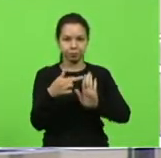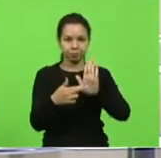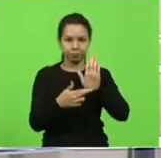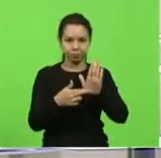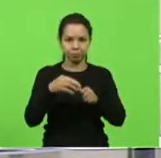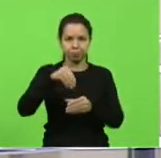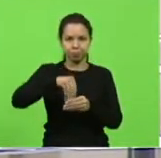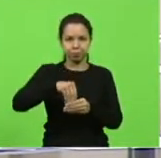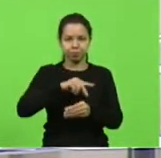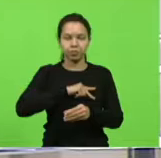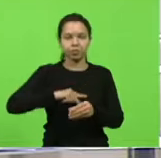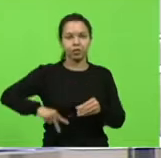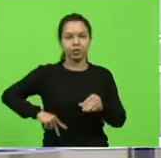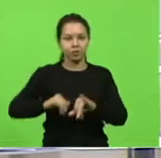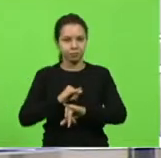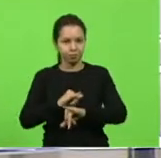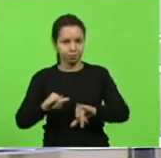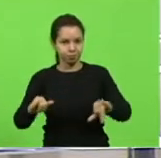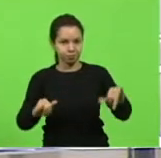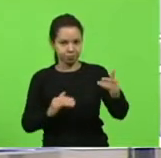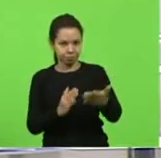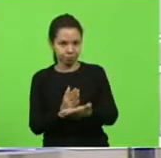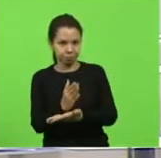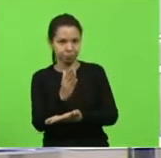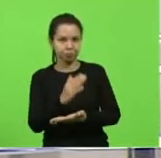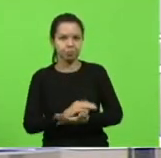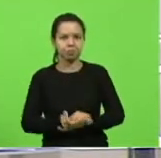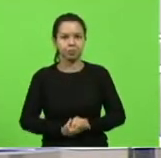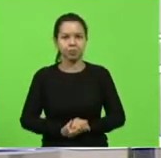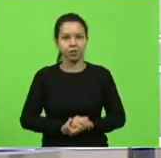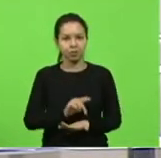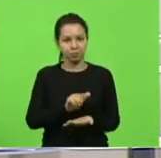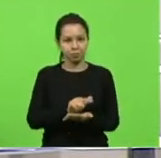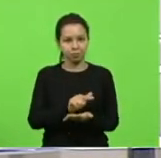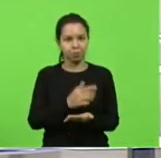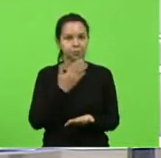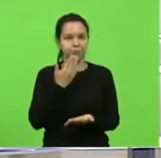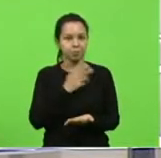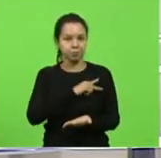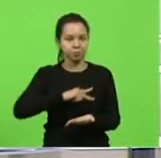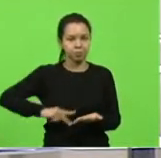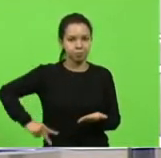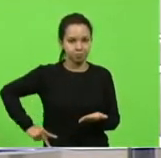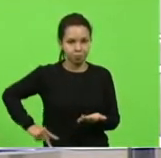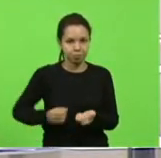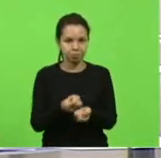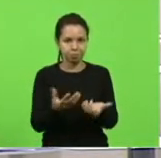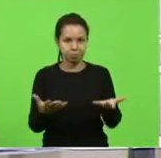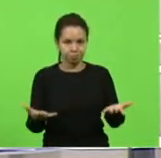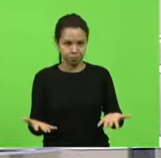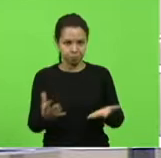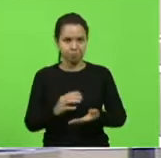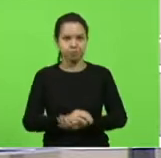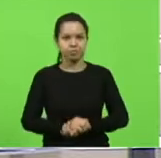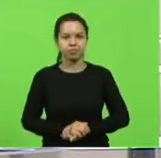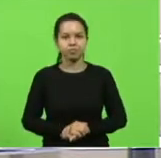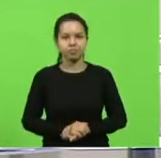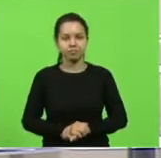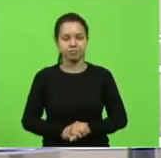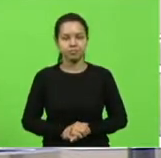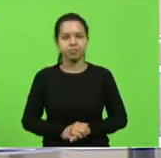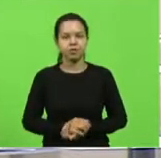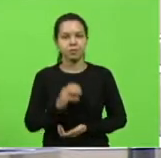Regimento Interno o senhor presidente deu por aprovada expedientes senhor presidente solicitou que se procedesse à